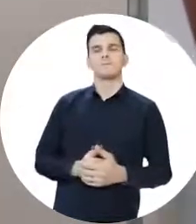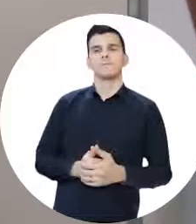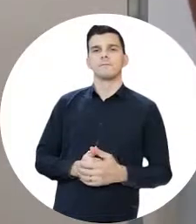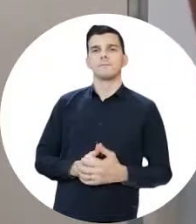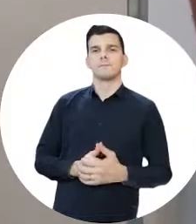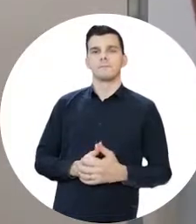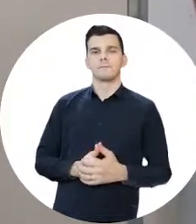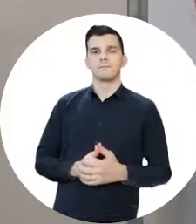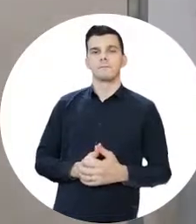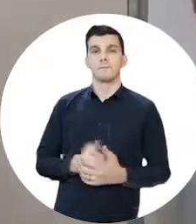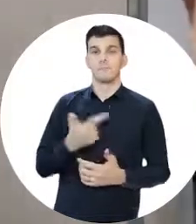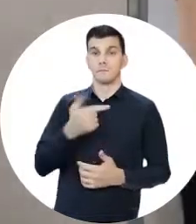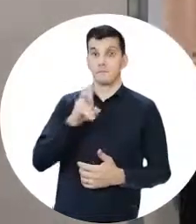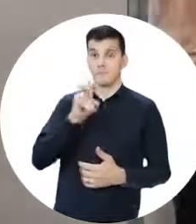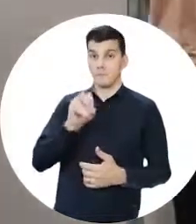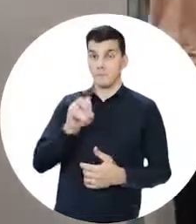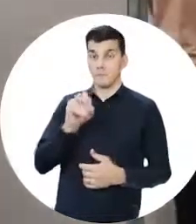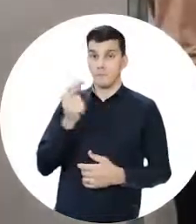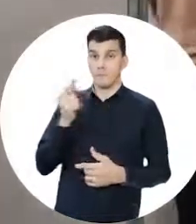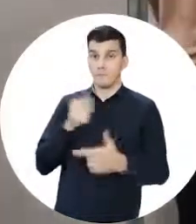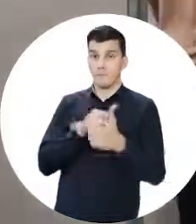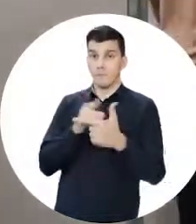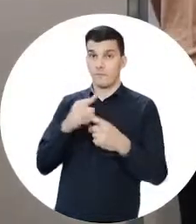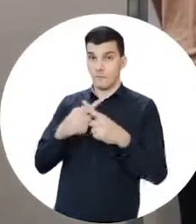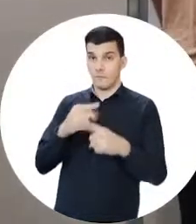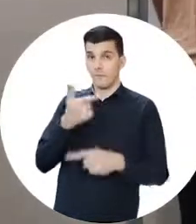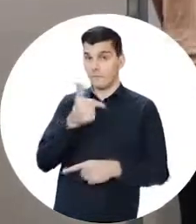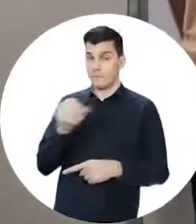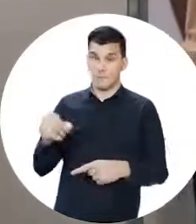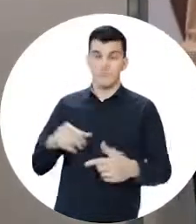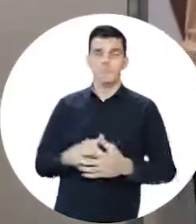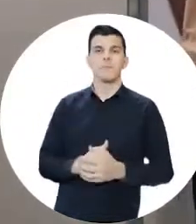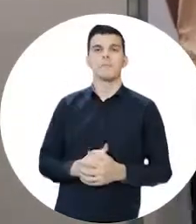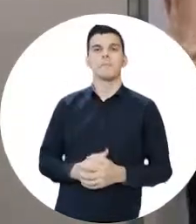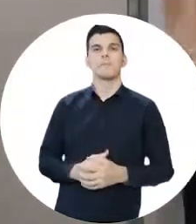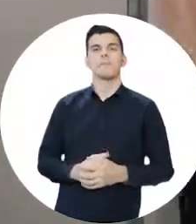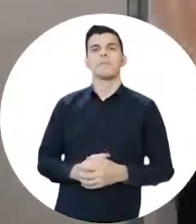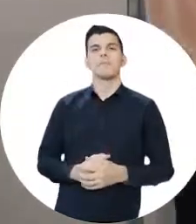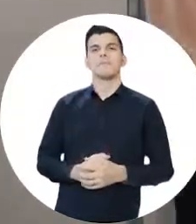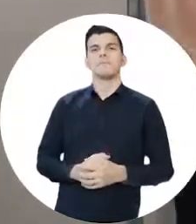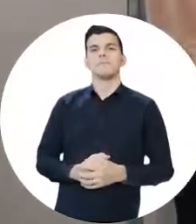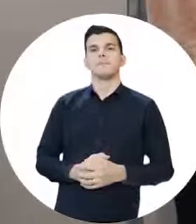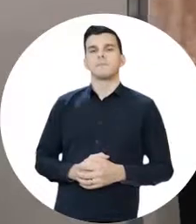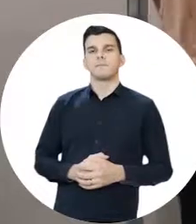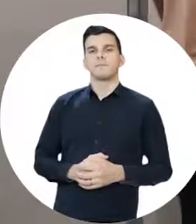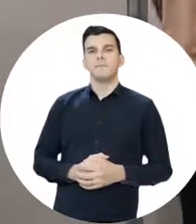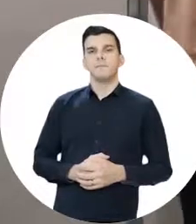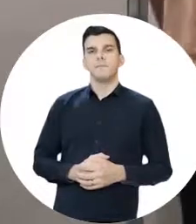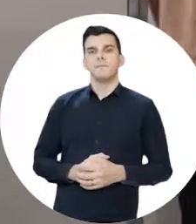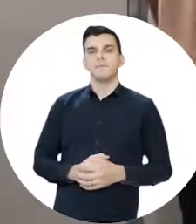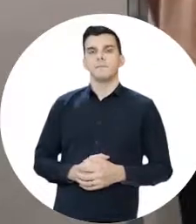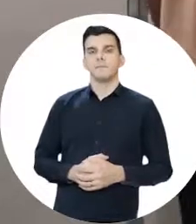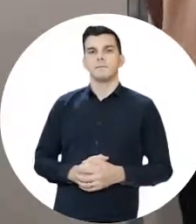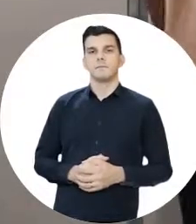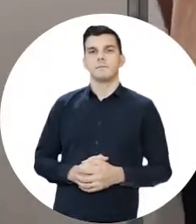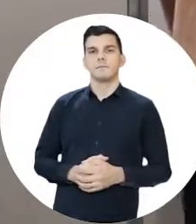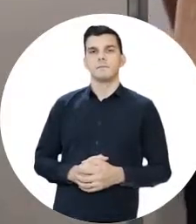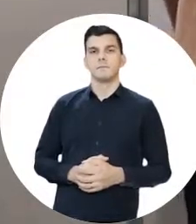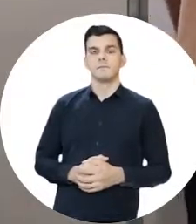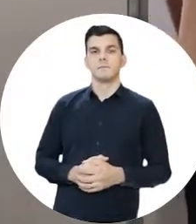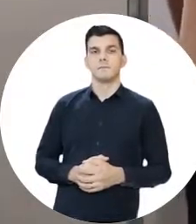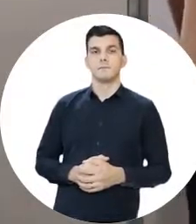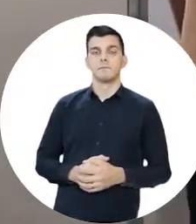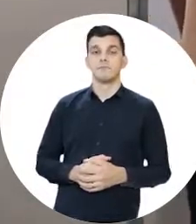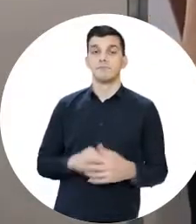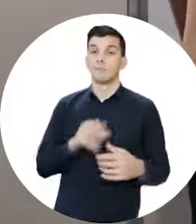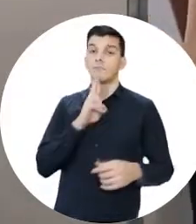250 gramas vezes 100. Se eu simplificar aqui, sobe um 5 aqui embaixo, não é verdade? 100 dividido por 5, título